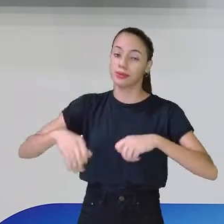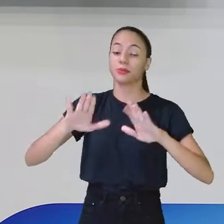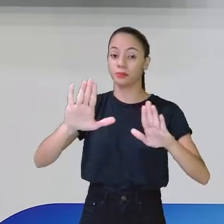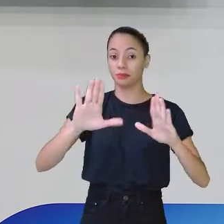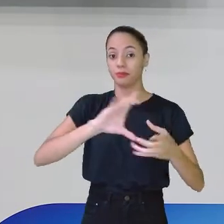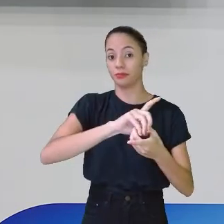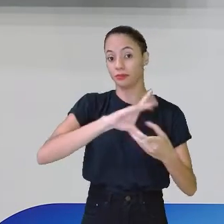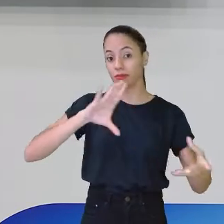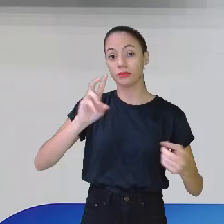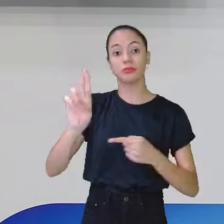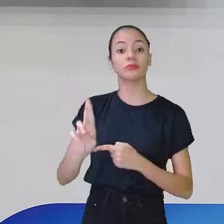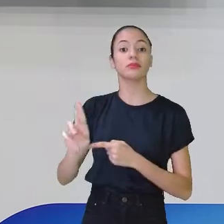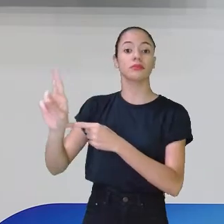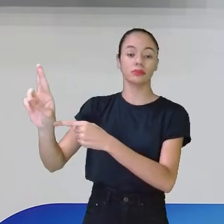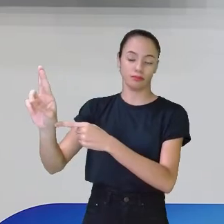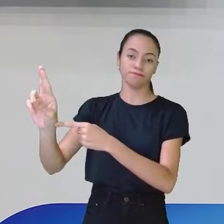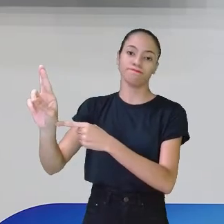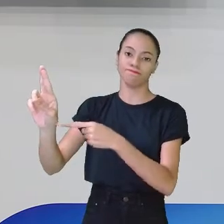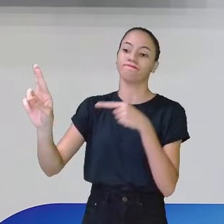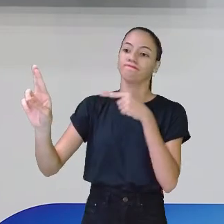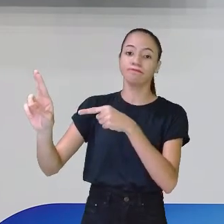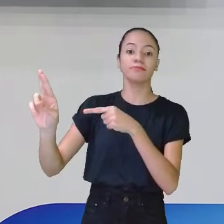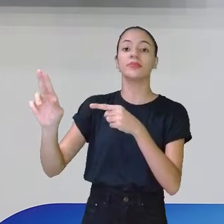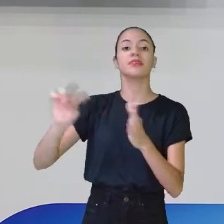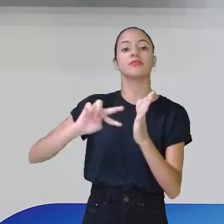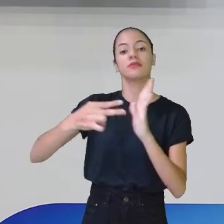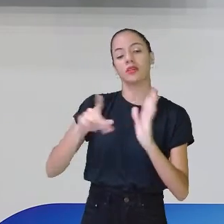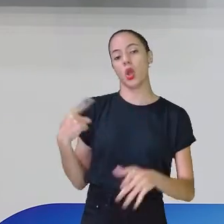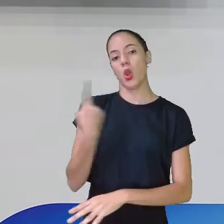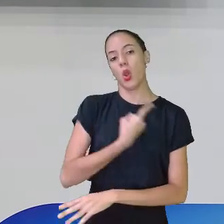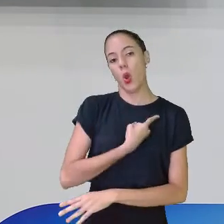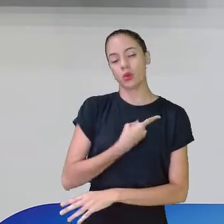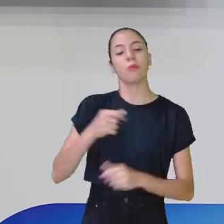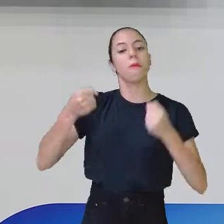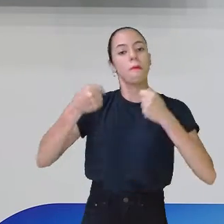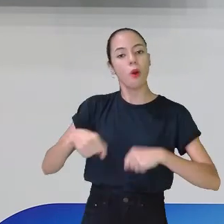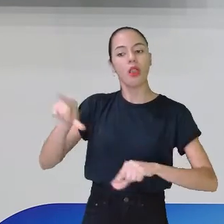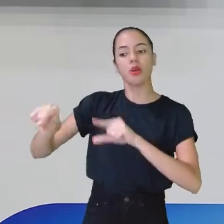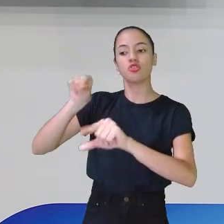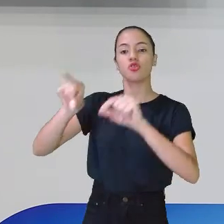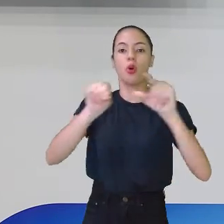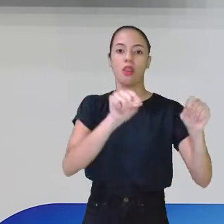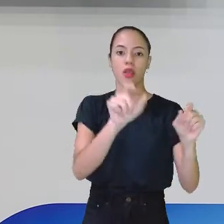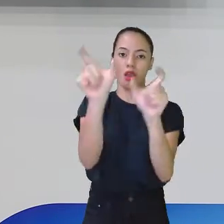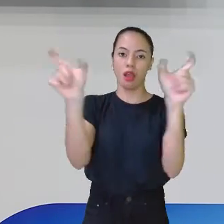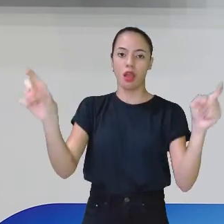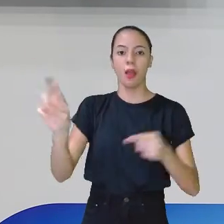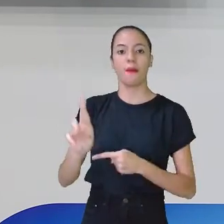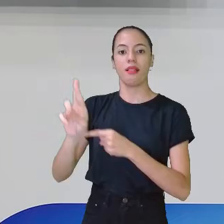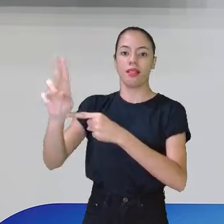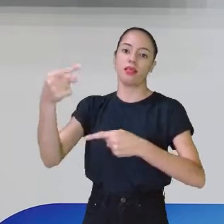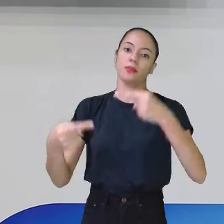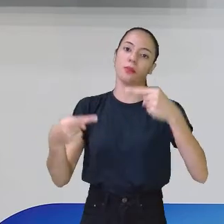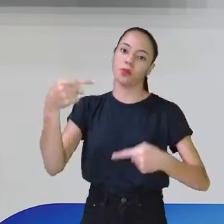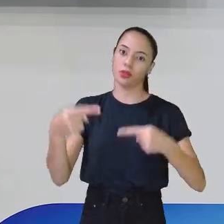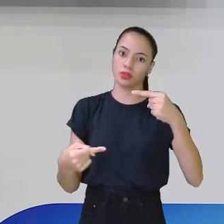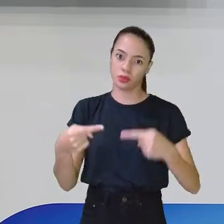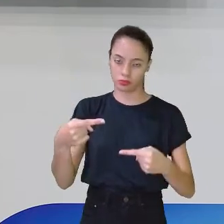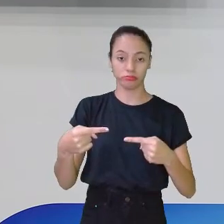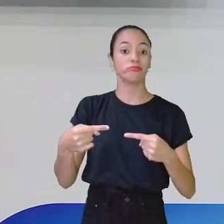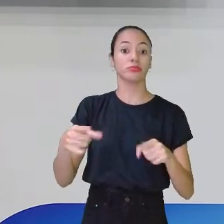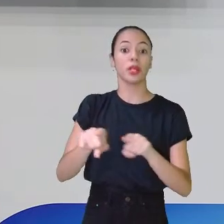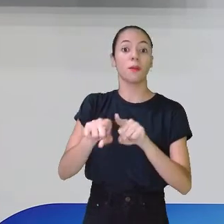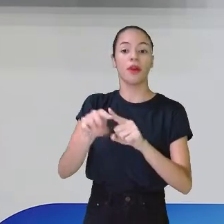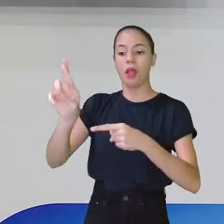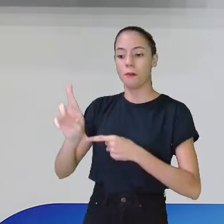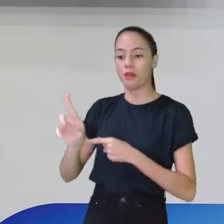representativa está aí, né? A gente pode escolher aqueles que vão representar de